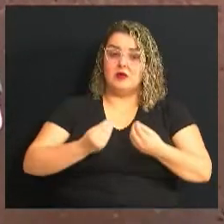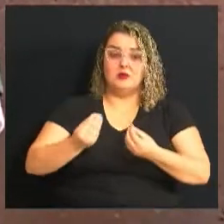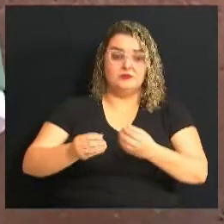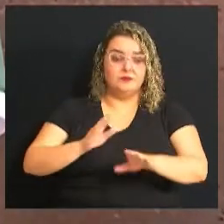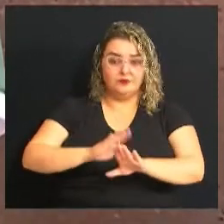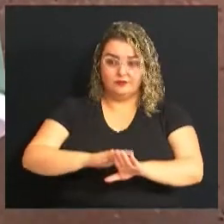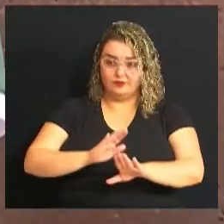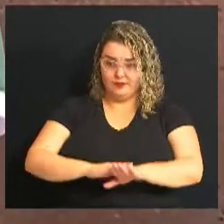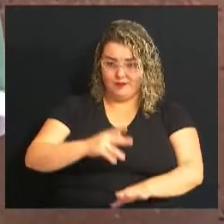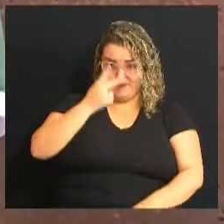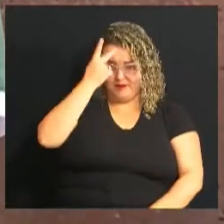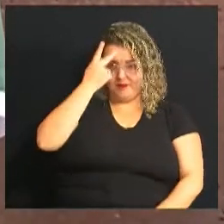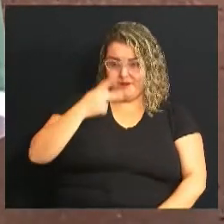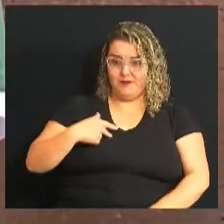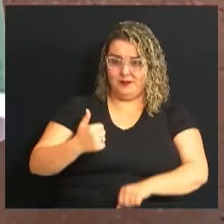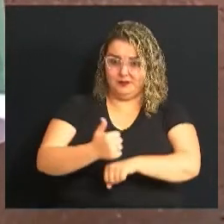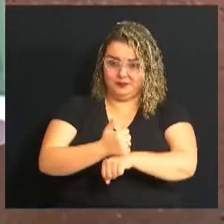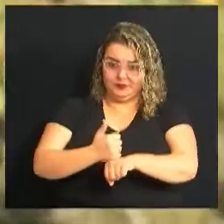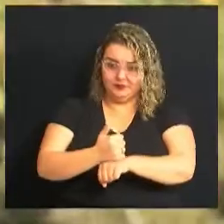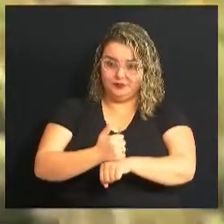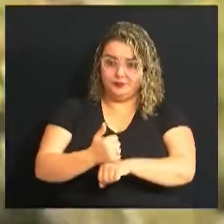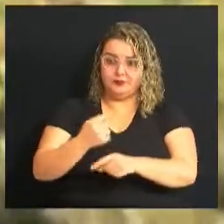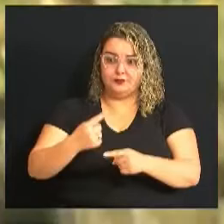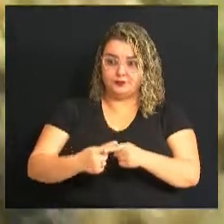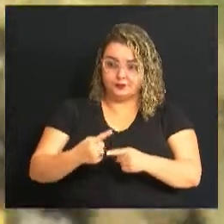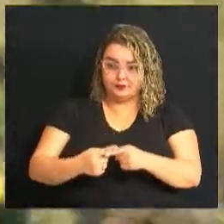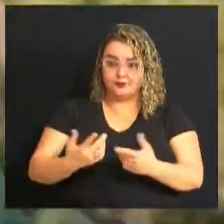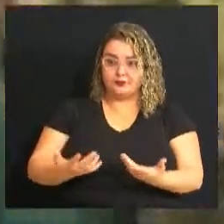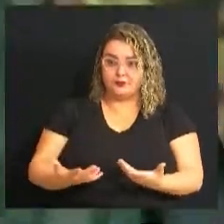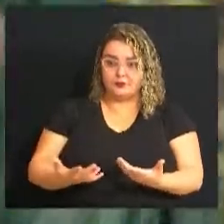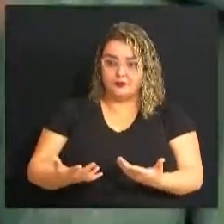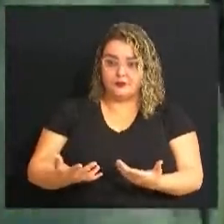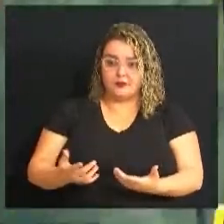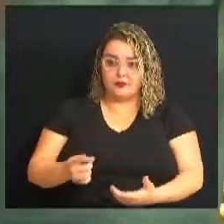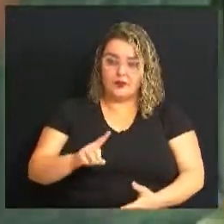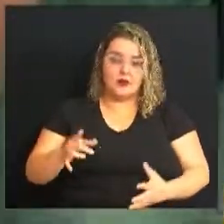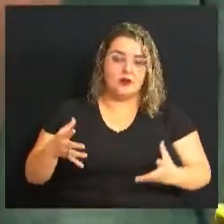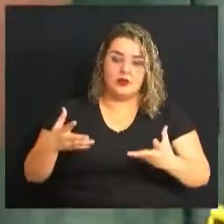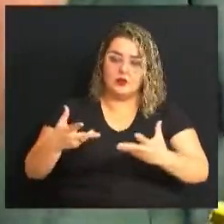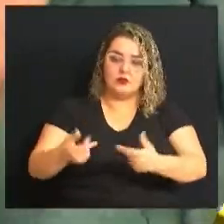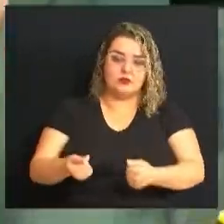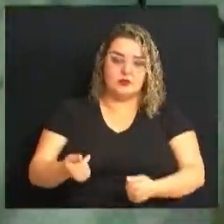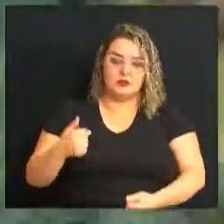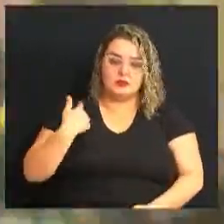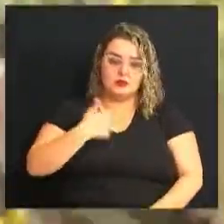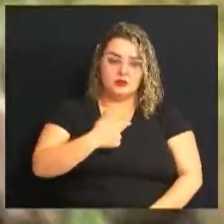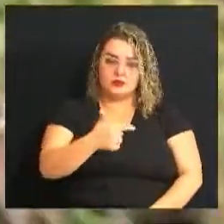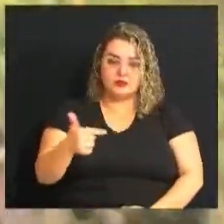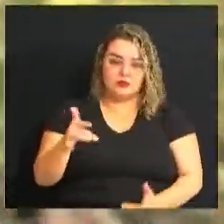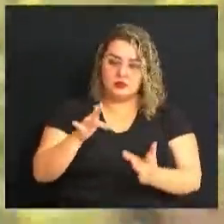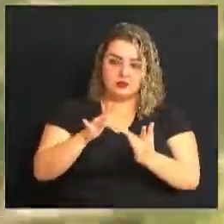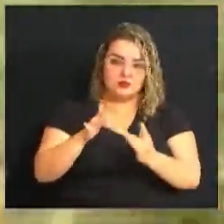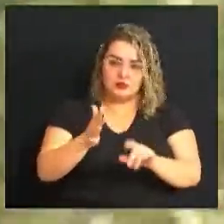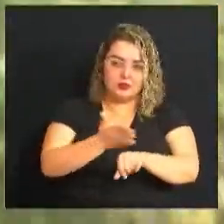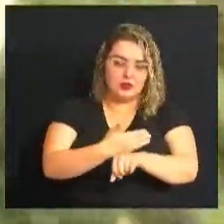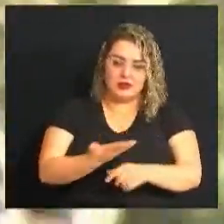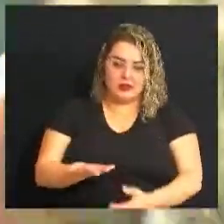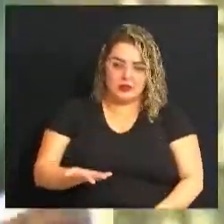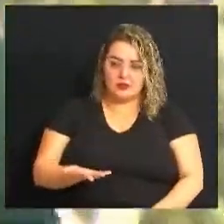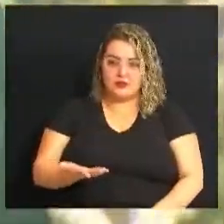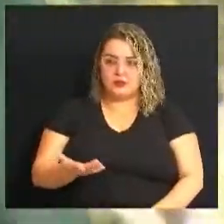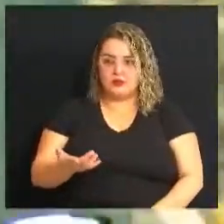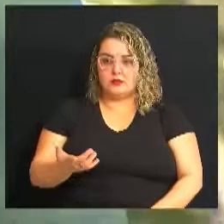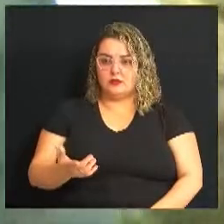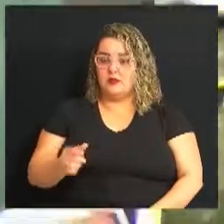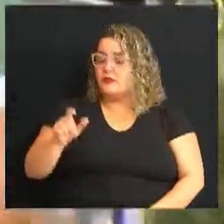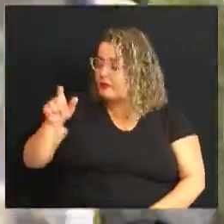si a profissão, Sim, né? sim, sim. Porque nem todo mundo, igual eu falei, também não tinha esse contato, entendeu? Tinha assim... Você tinha